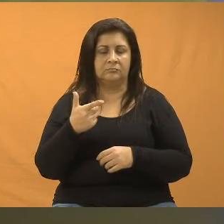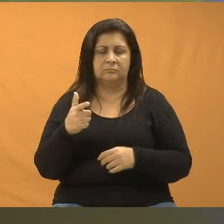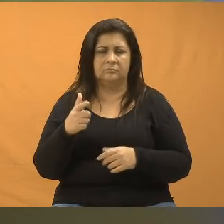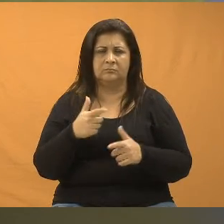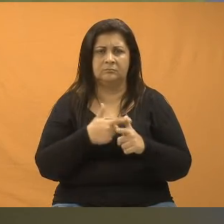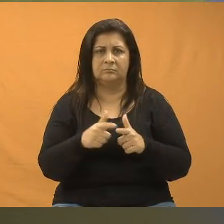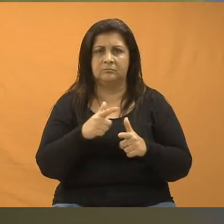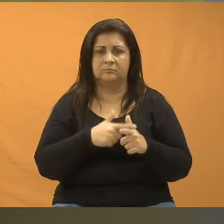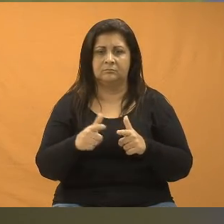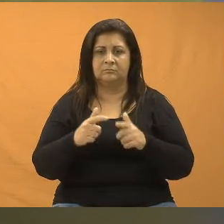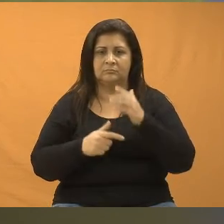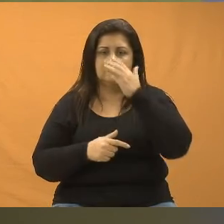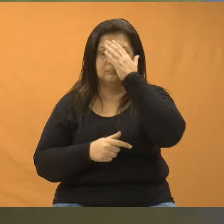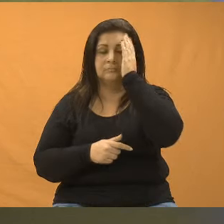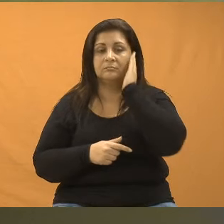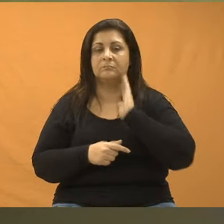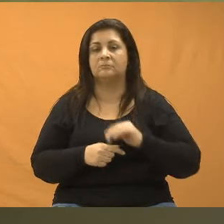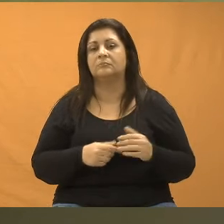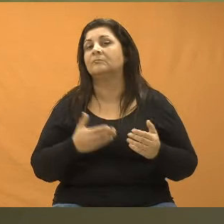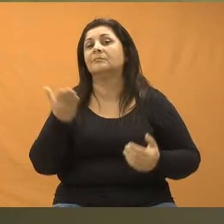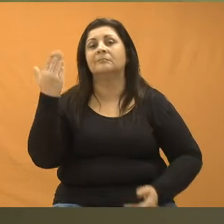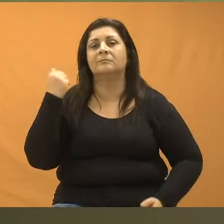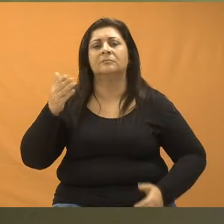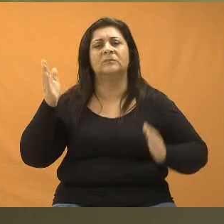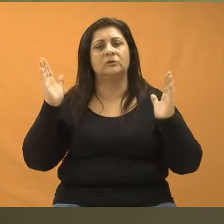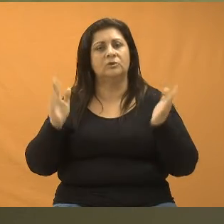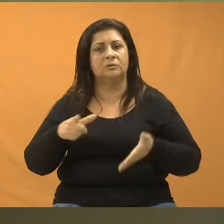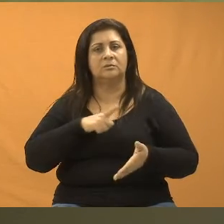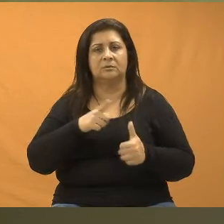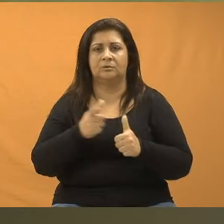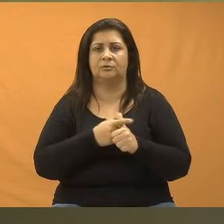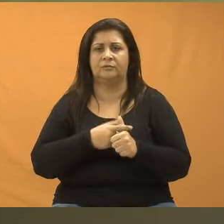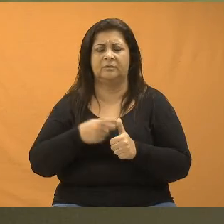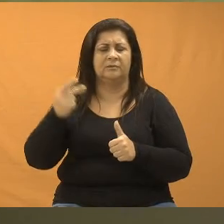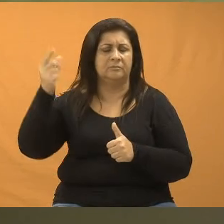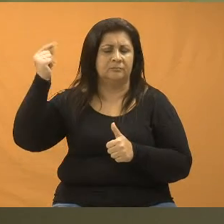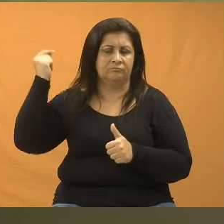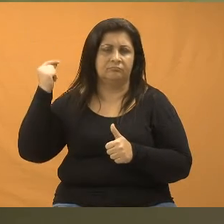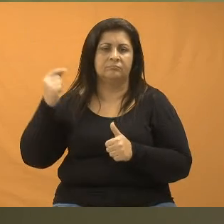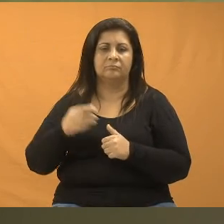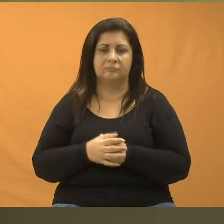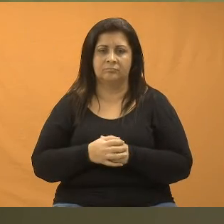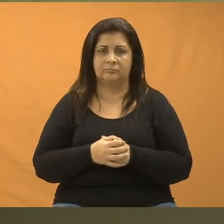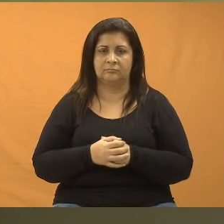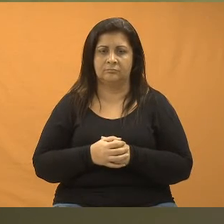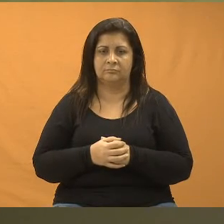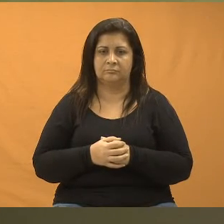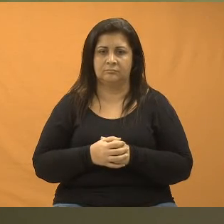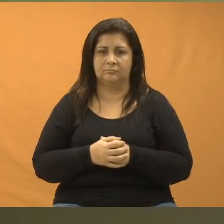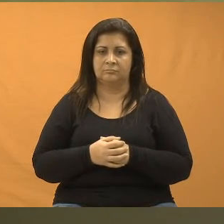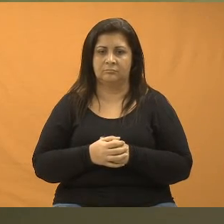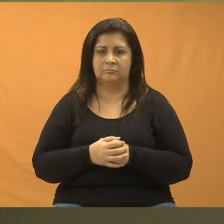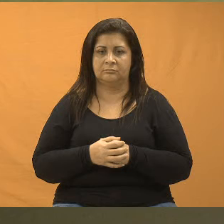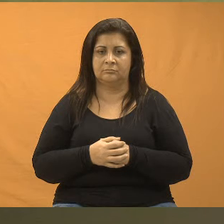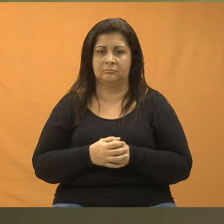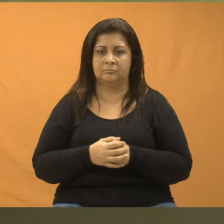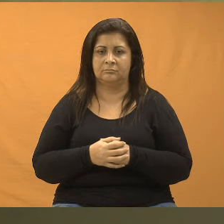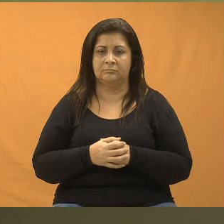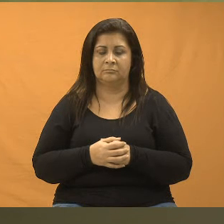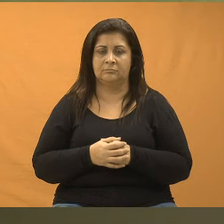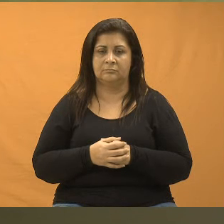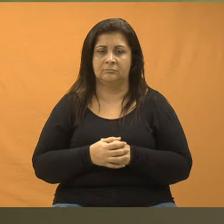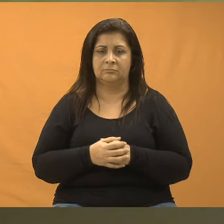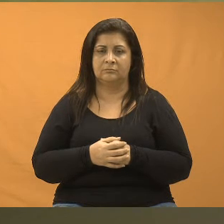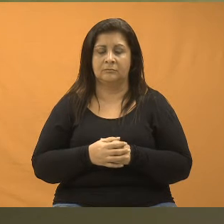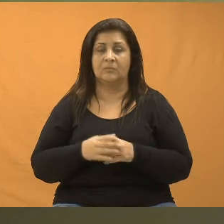100 milhões de reais. É que essa dívida já existe e essa dívida foi, em grande parte, adquirida quando